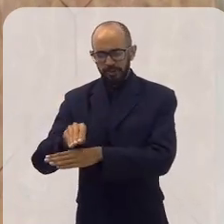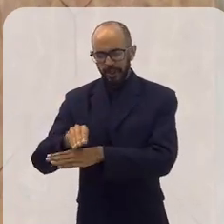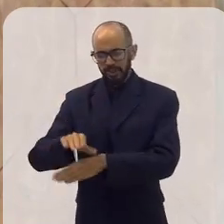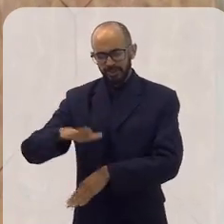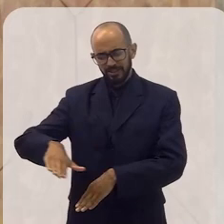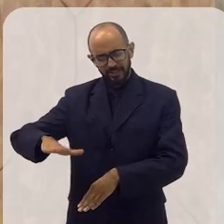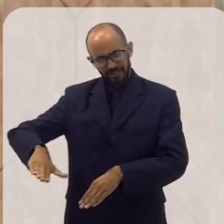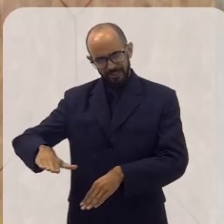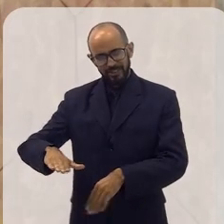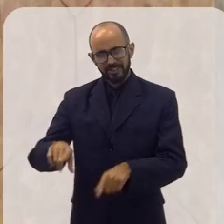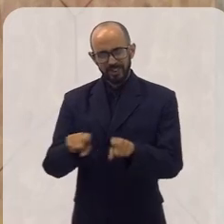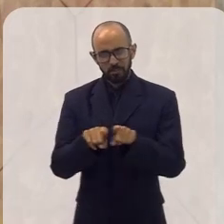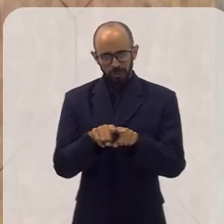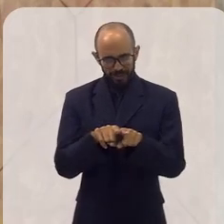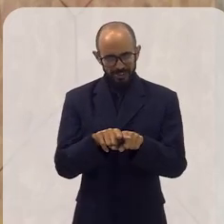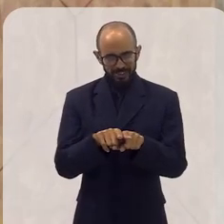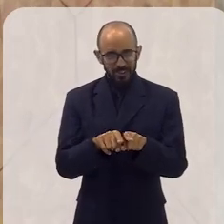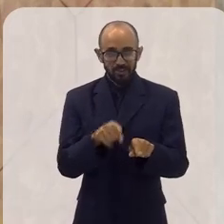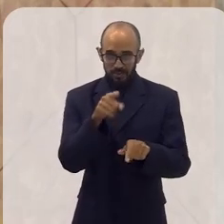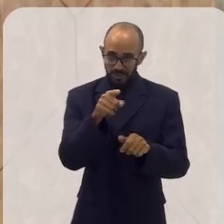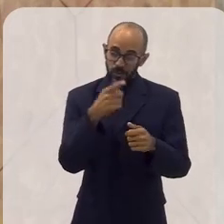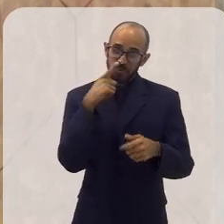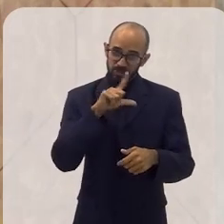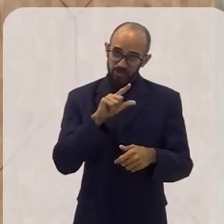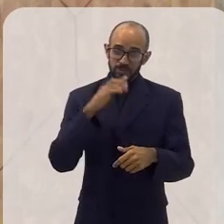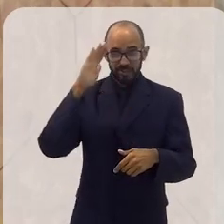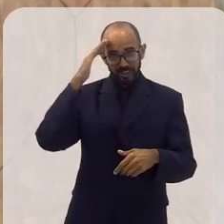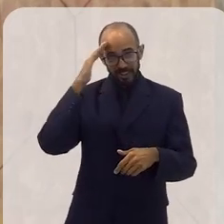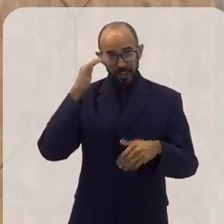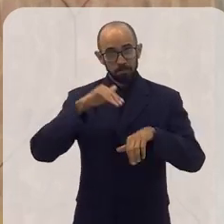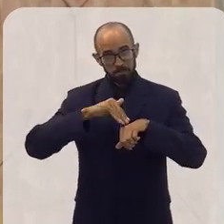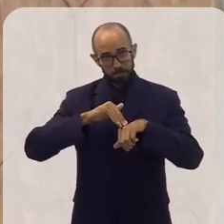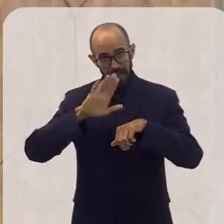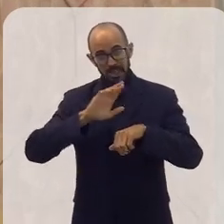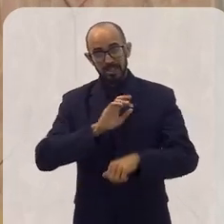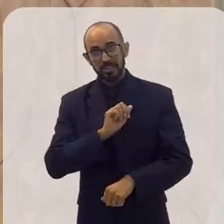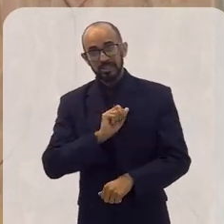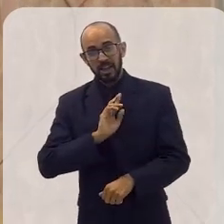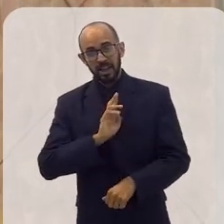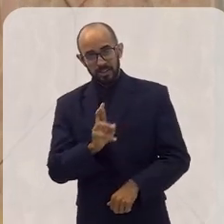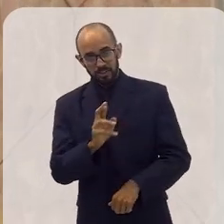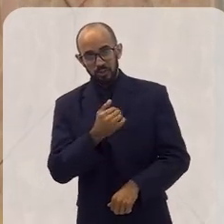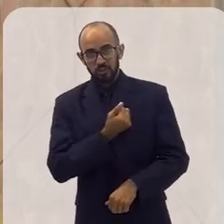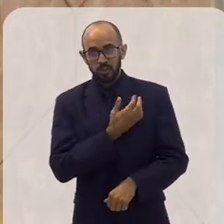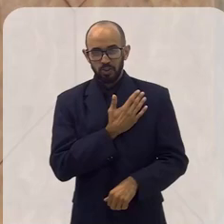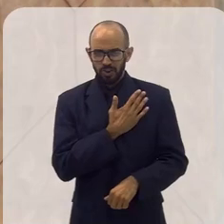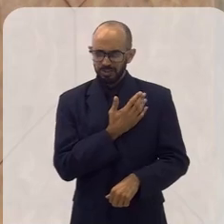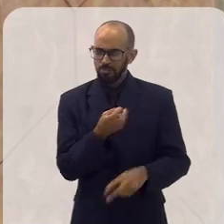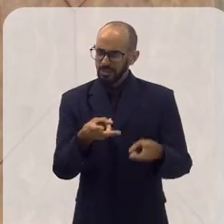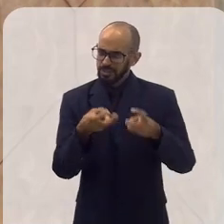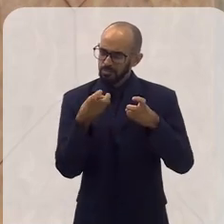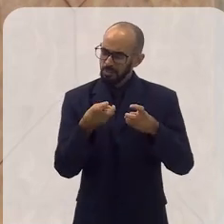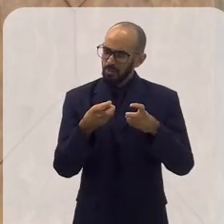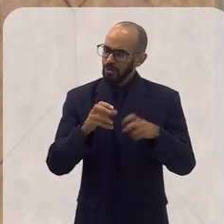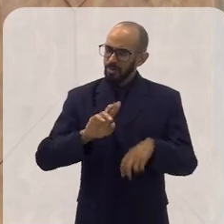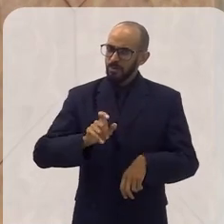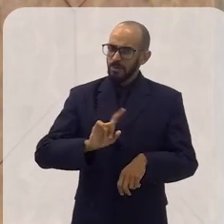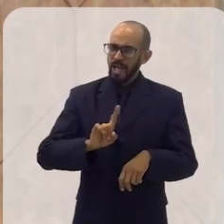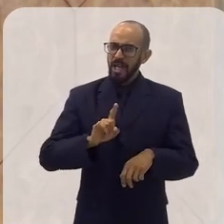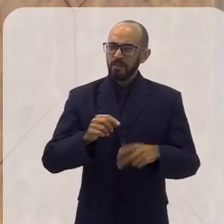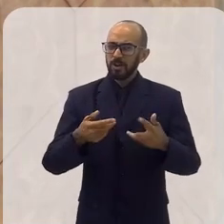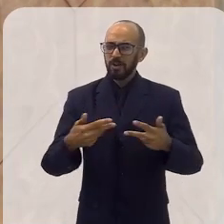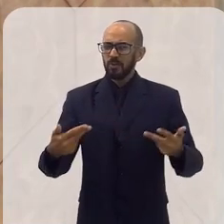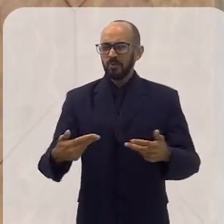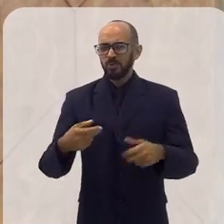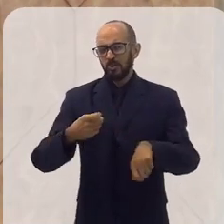das crianças e de tudo mais. Você pode conhecer um pouco mais sobre a religião e viu que não é uma